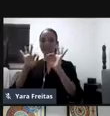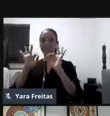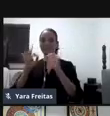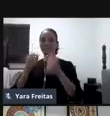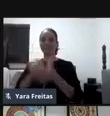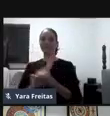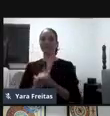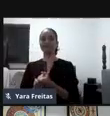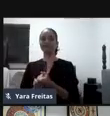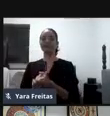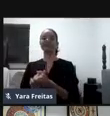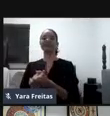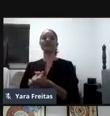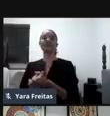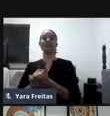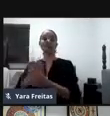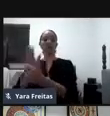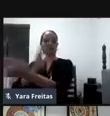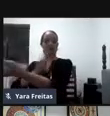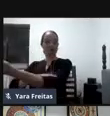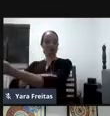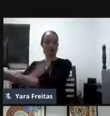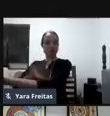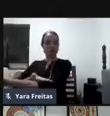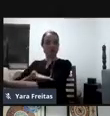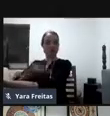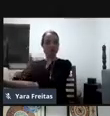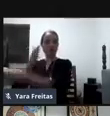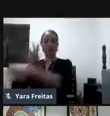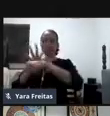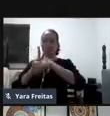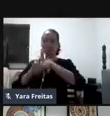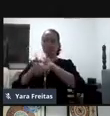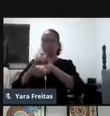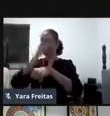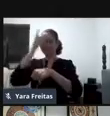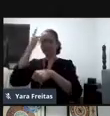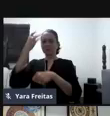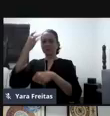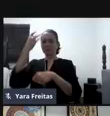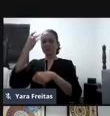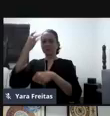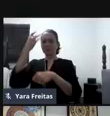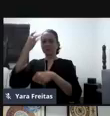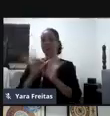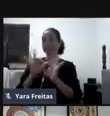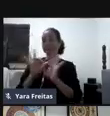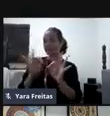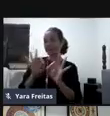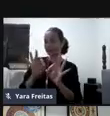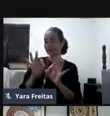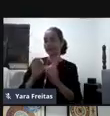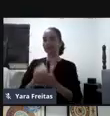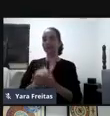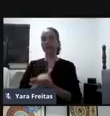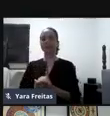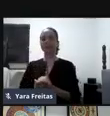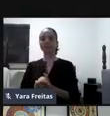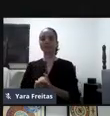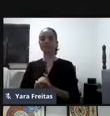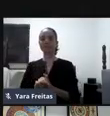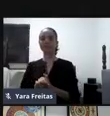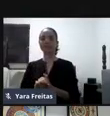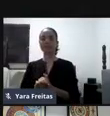Então, sobre a questão da hipertensão arterial, né? Essa doença silenciosa que a gente, para ter